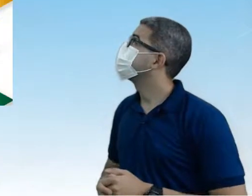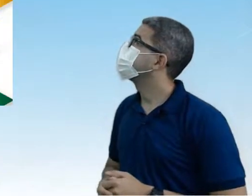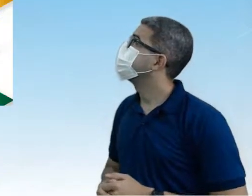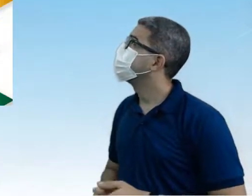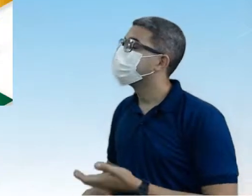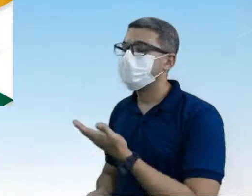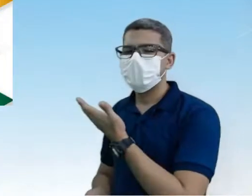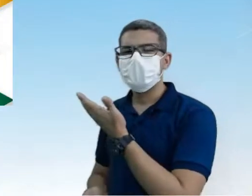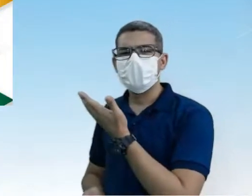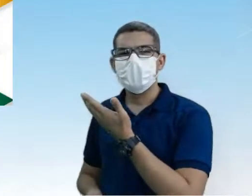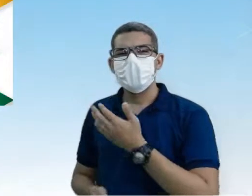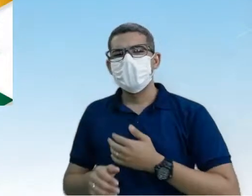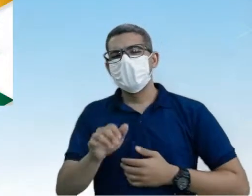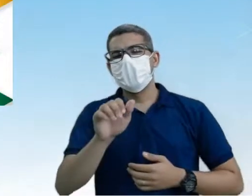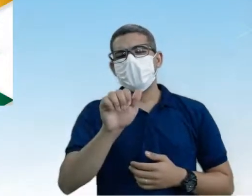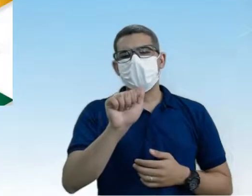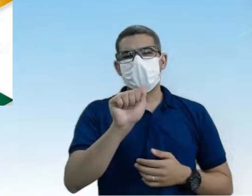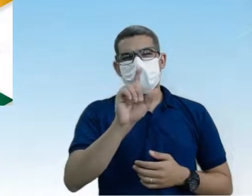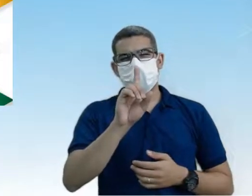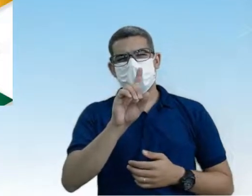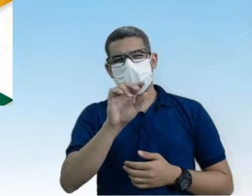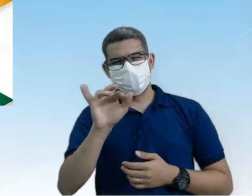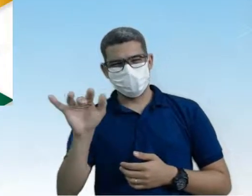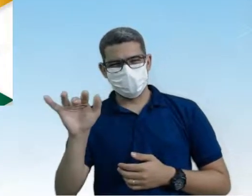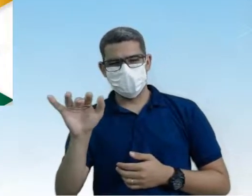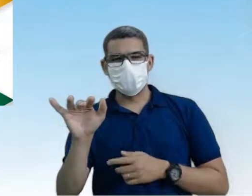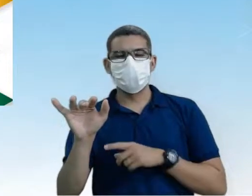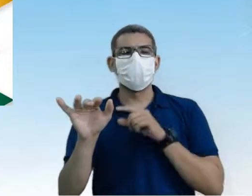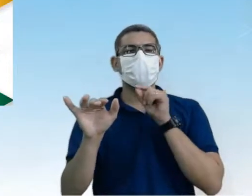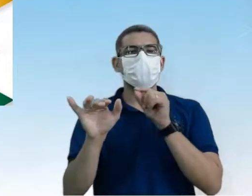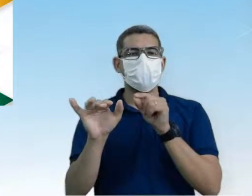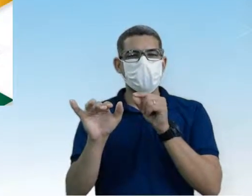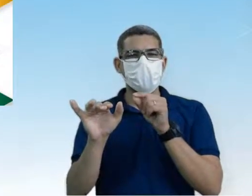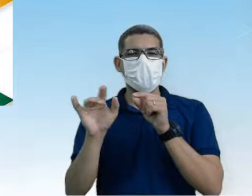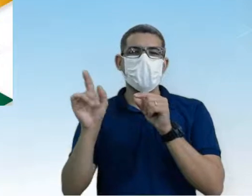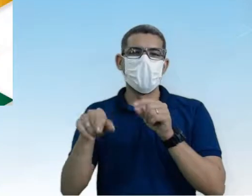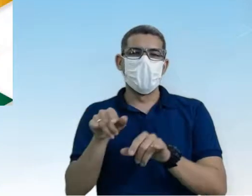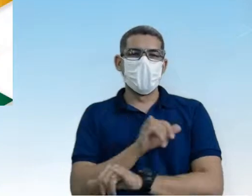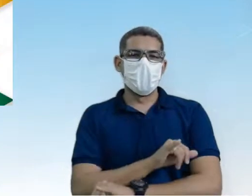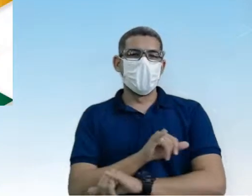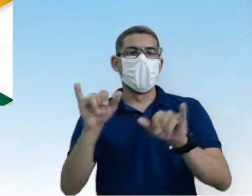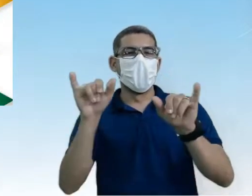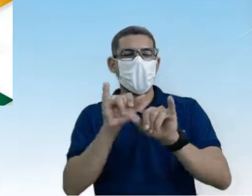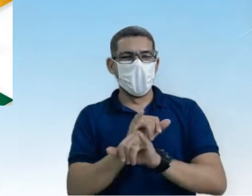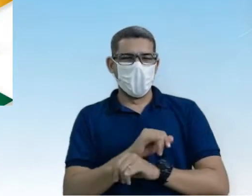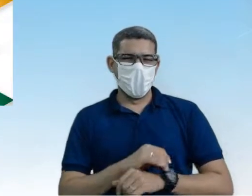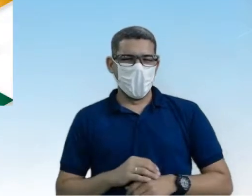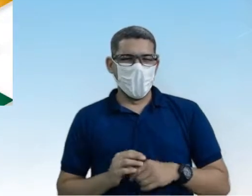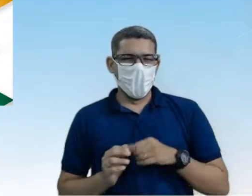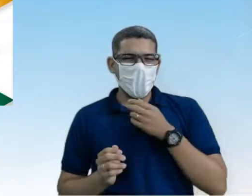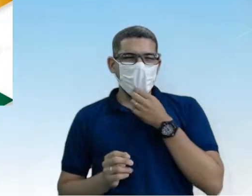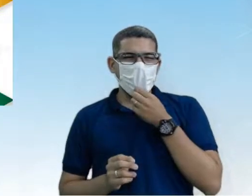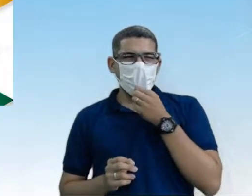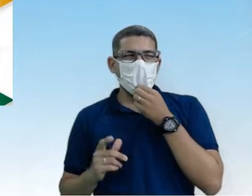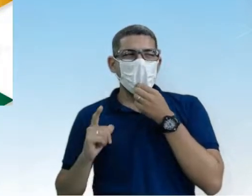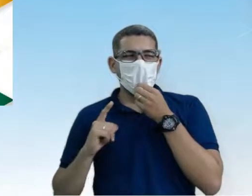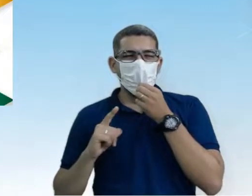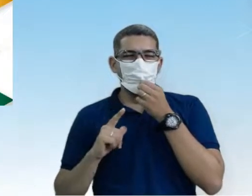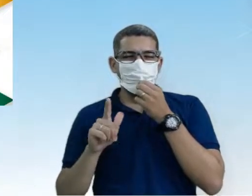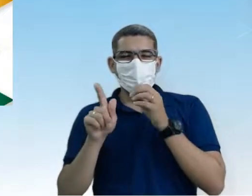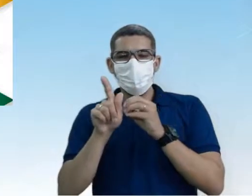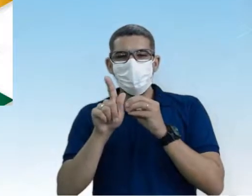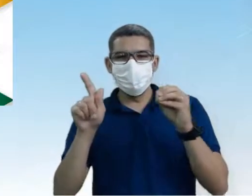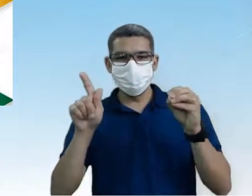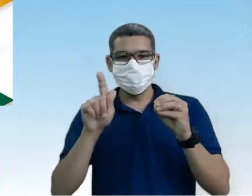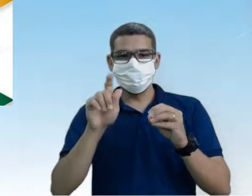é anúncio, né? Eu coloquei o Google Ads porque o Google, assim como várias mídias sociais, elas